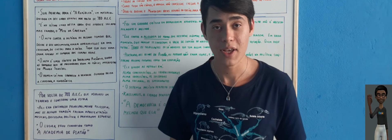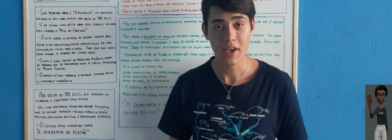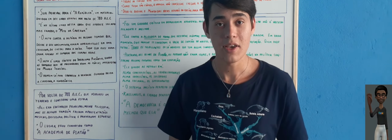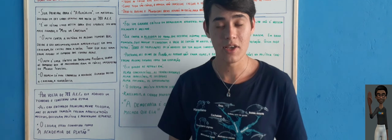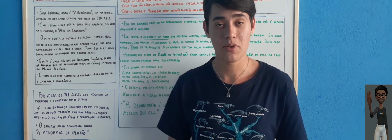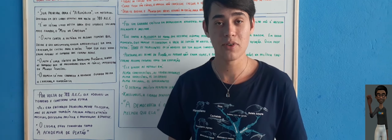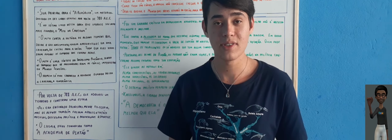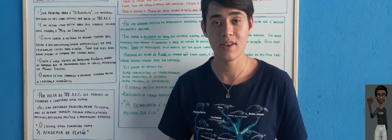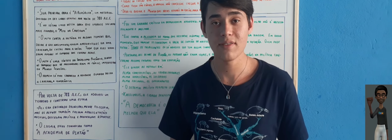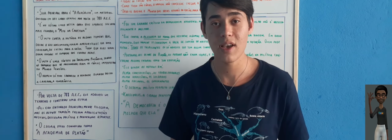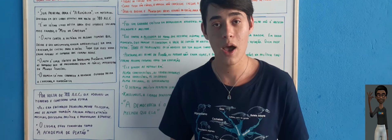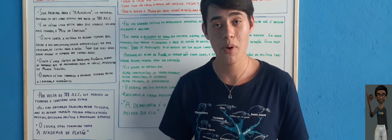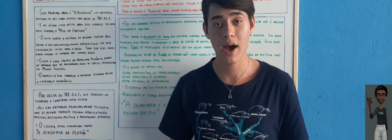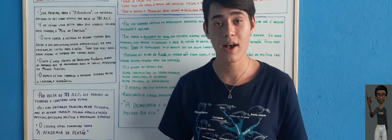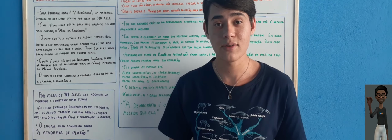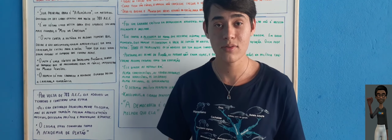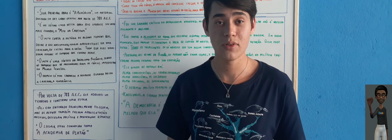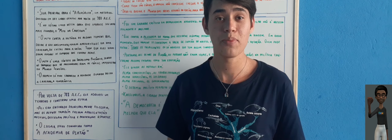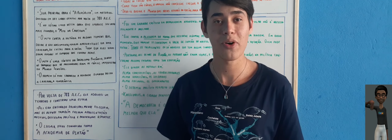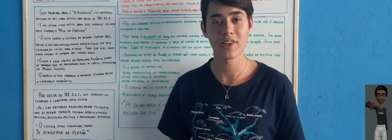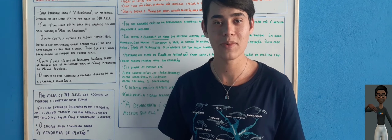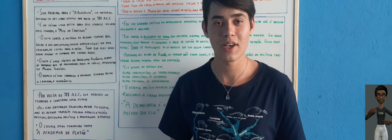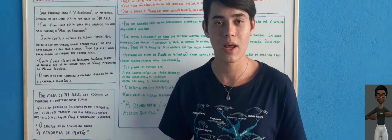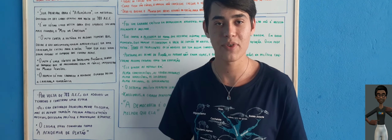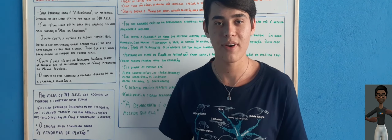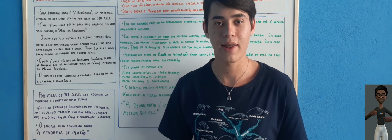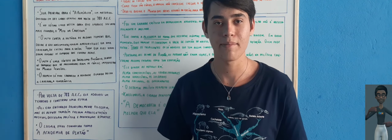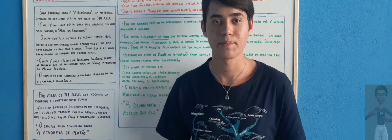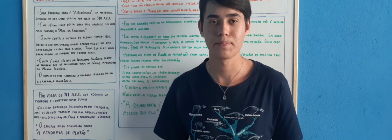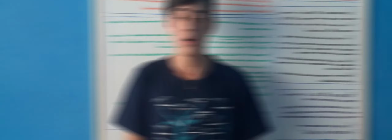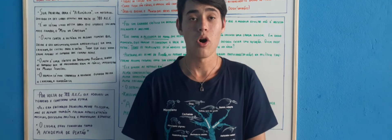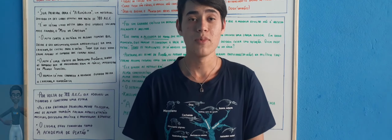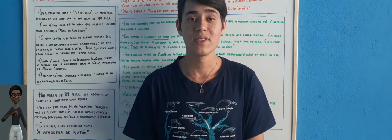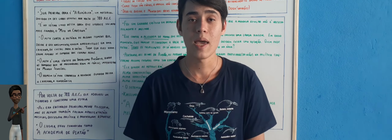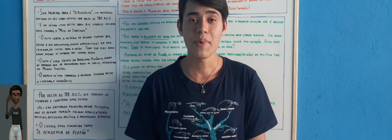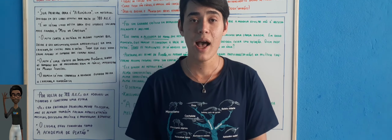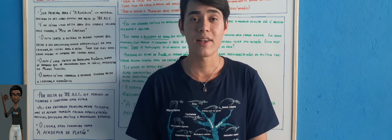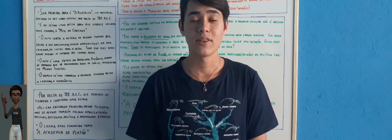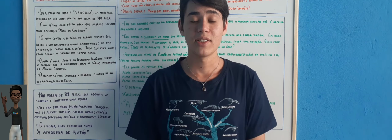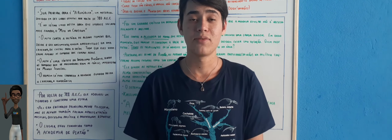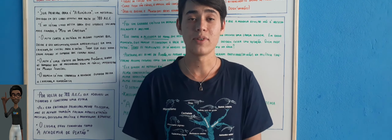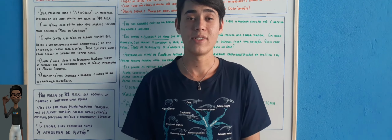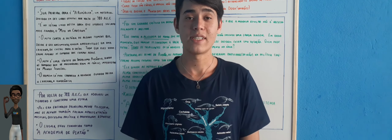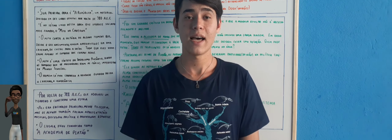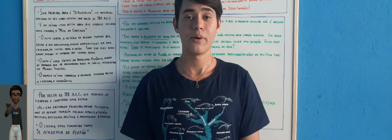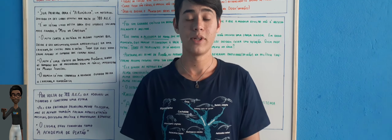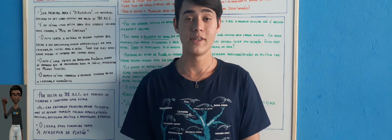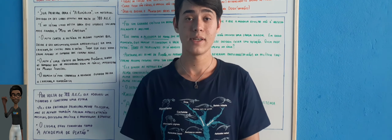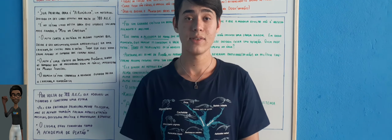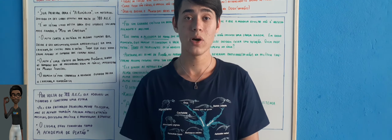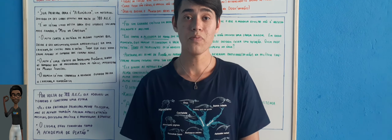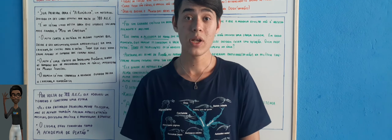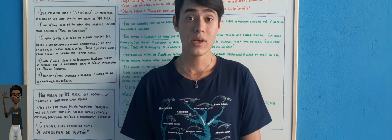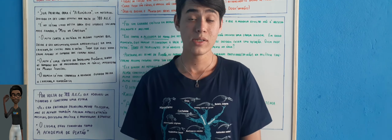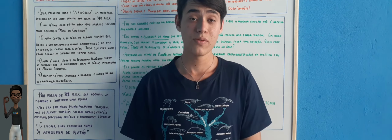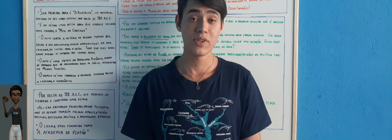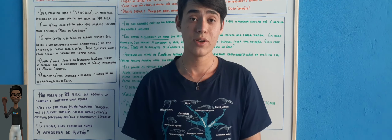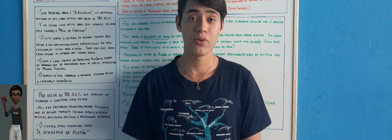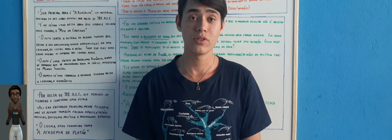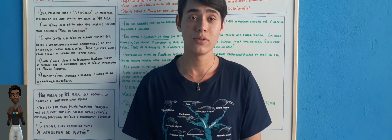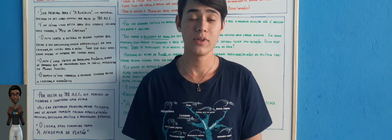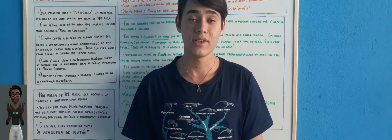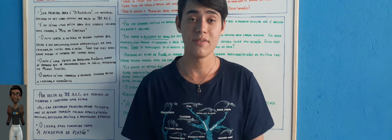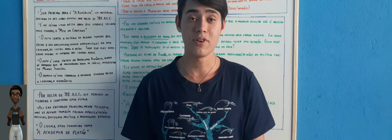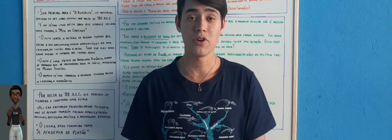aqui. E inclusive é o caso do próximo que iremos falar. Como sempre, as nossas fontes estarão na descrição. Se